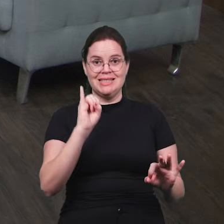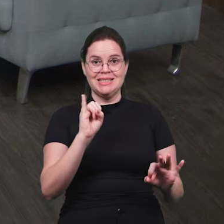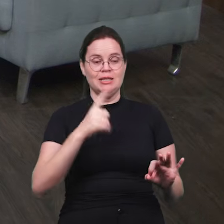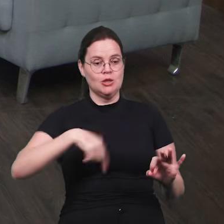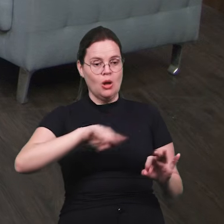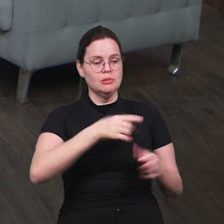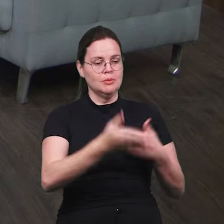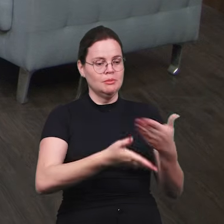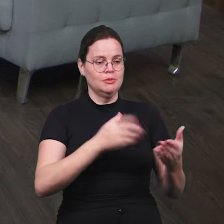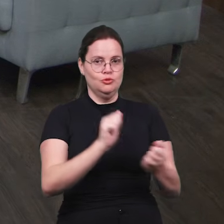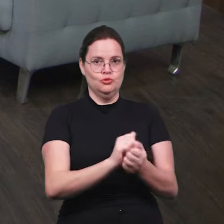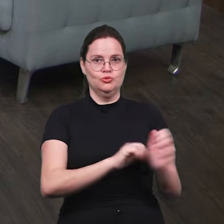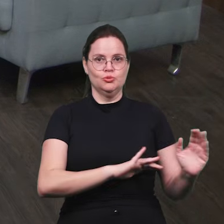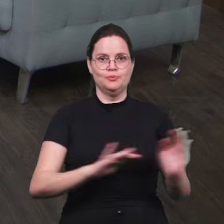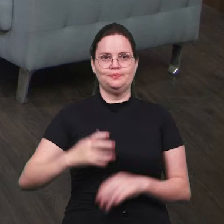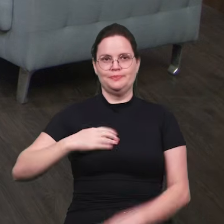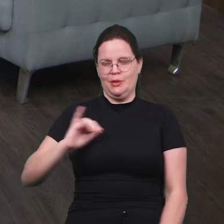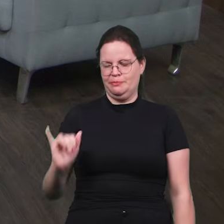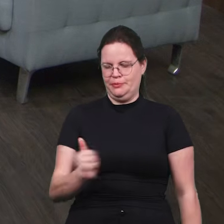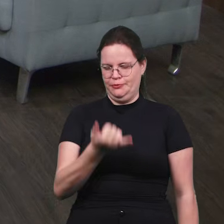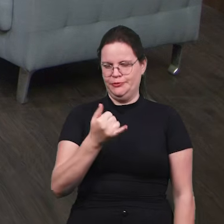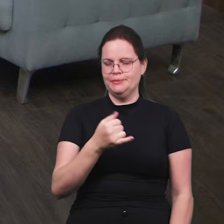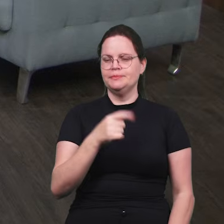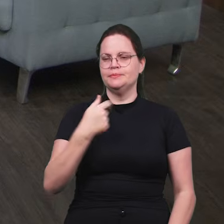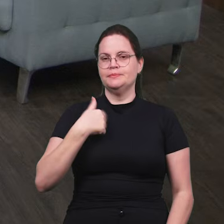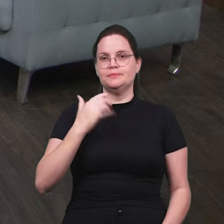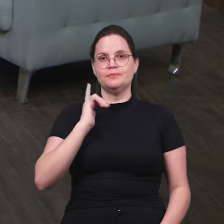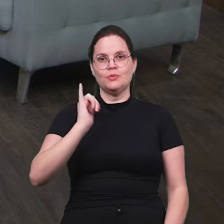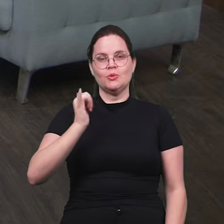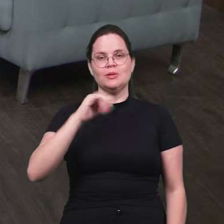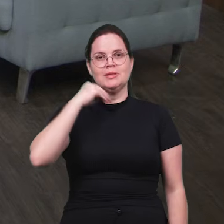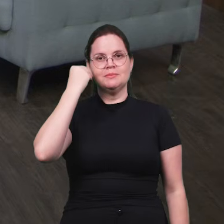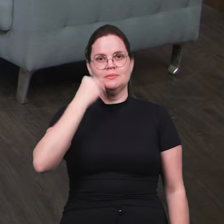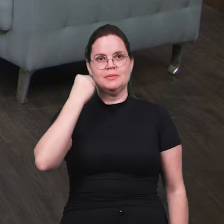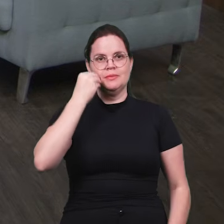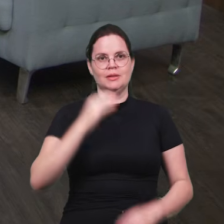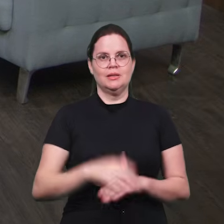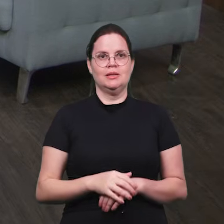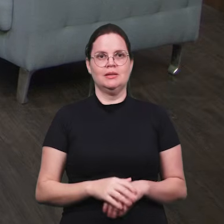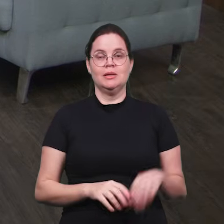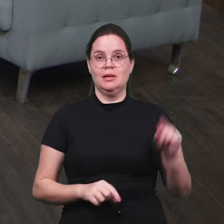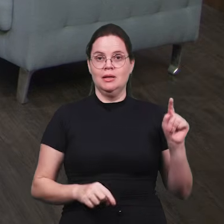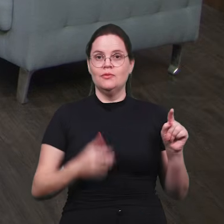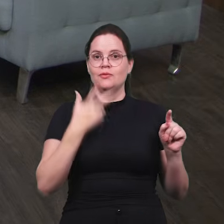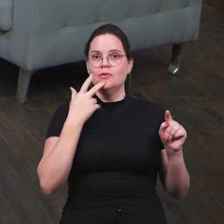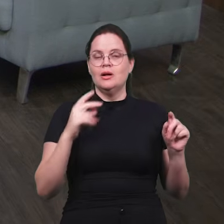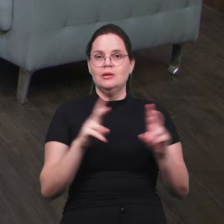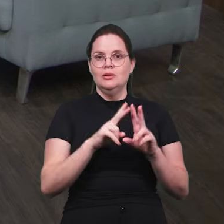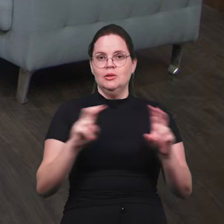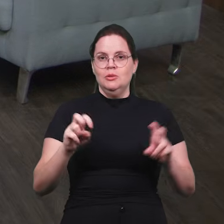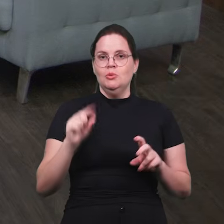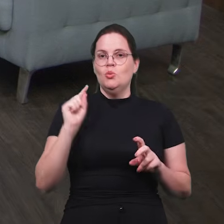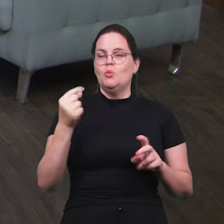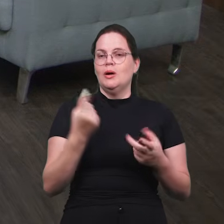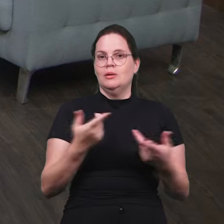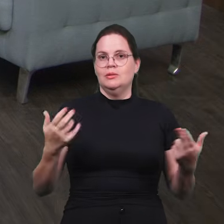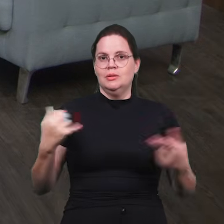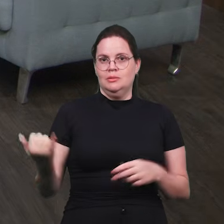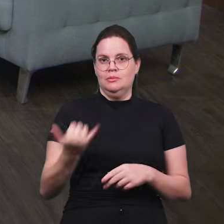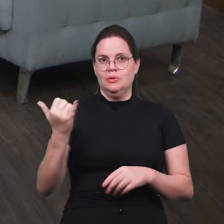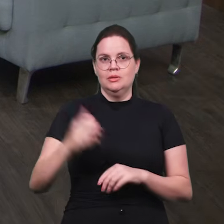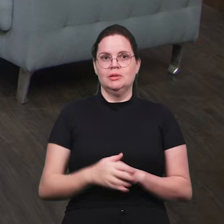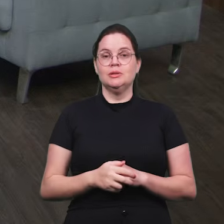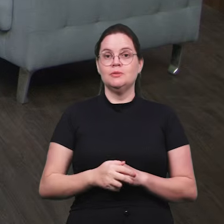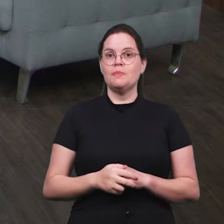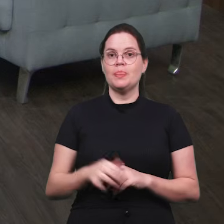Aproveitando aí, quero contar uma experiência o Daniel tocou no ponto, Abel, muito importante. O